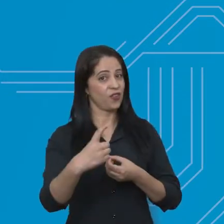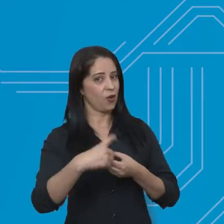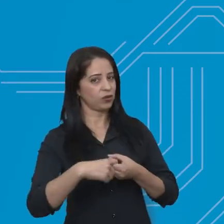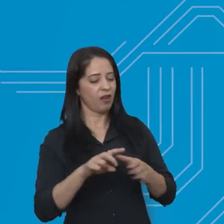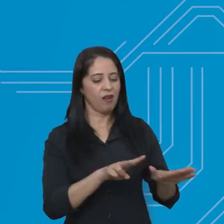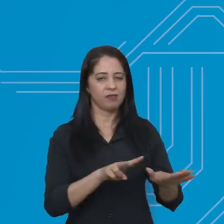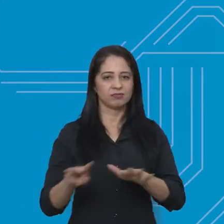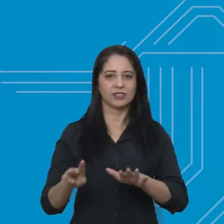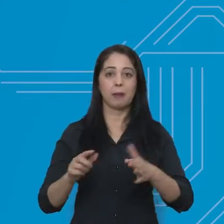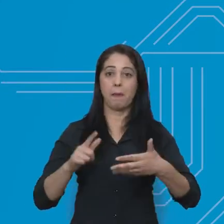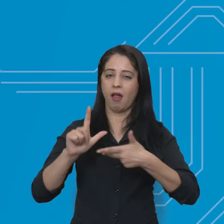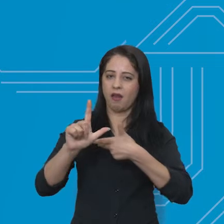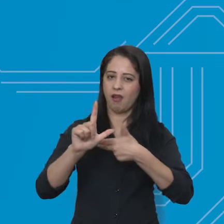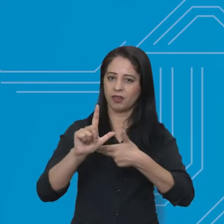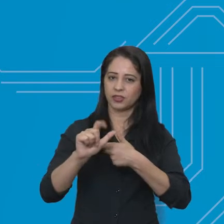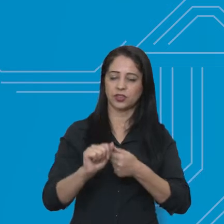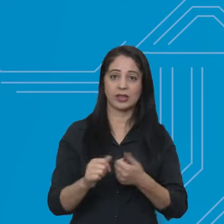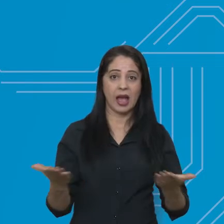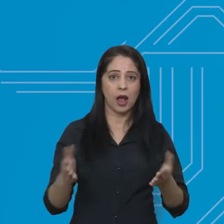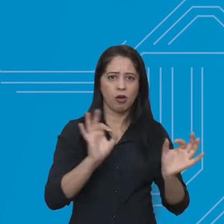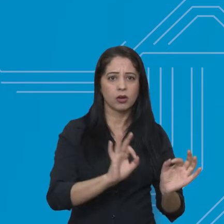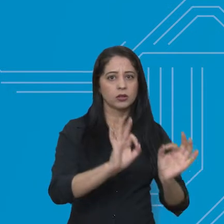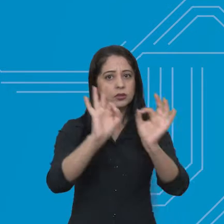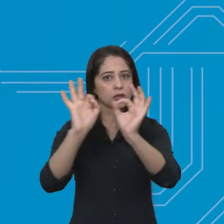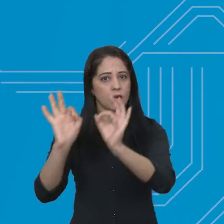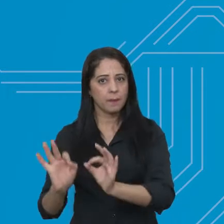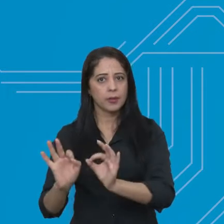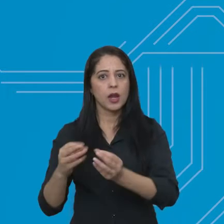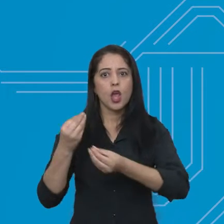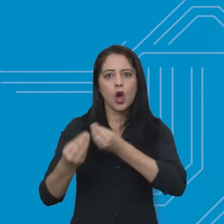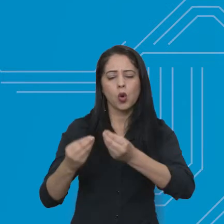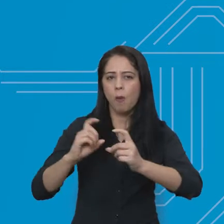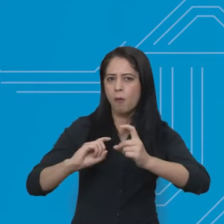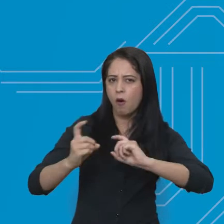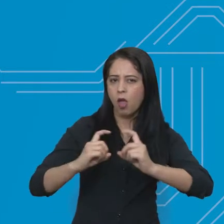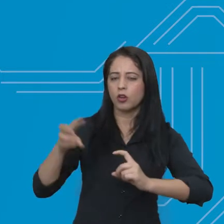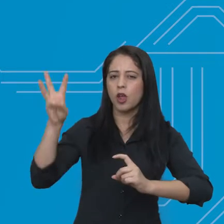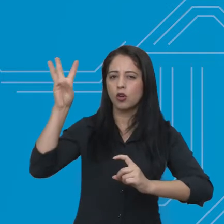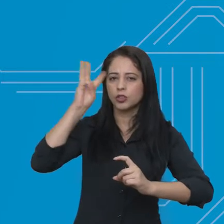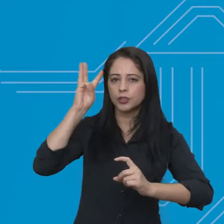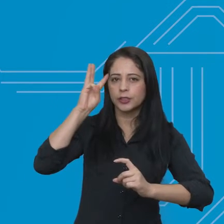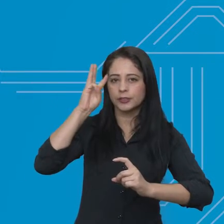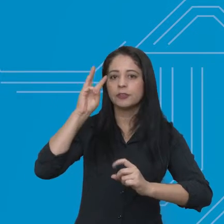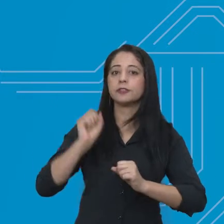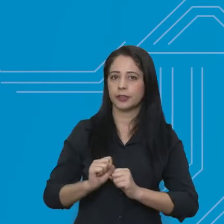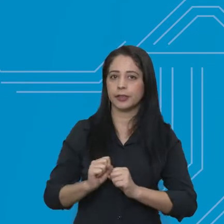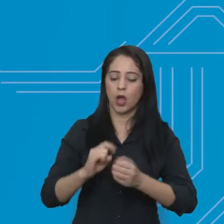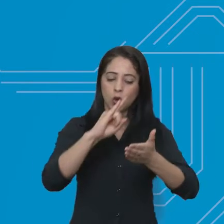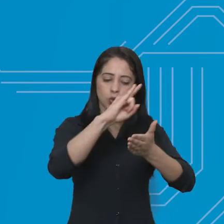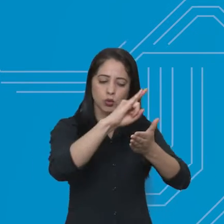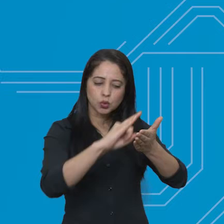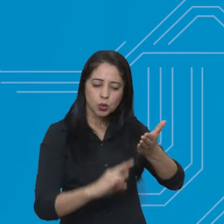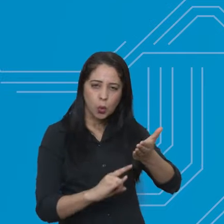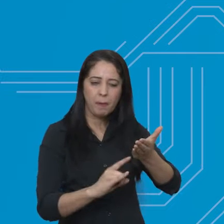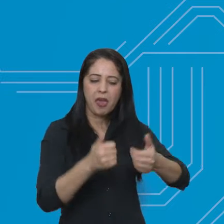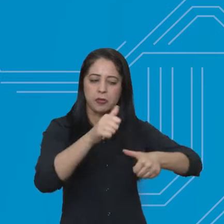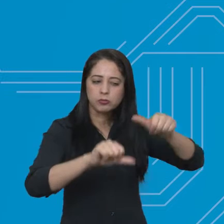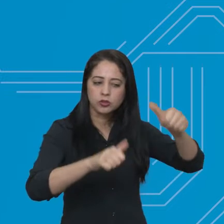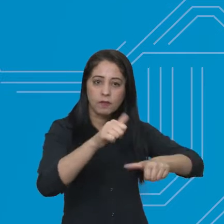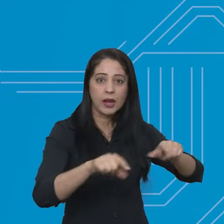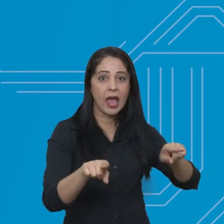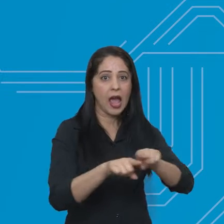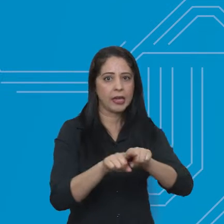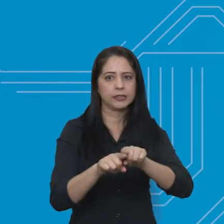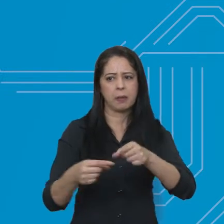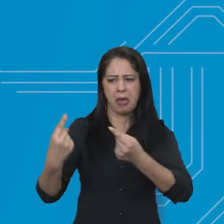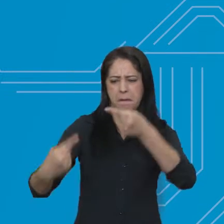Estamos de volta com Semana Legislativa e vamos ver como foi a sessão de terça-feira, que contou com a apreciação de documentos